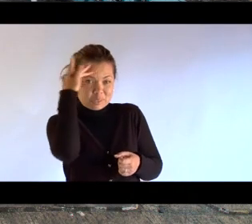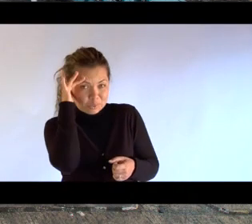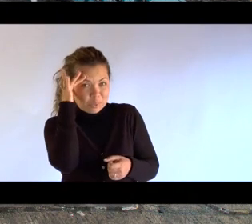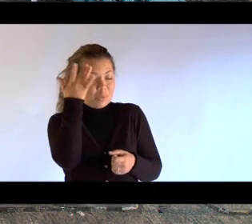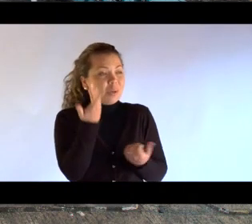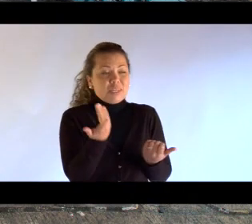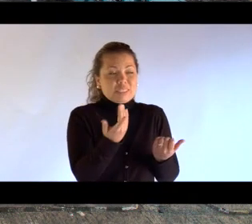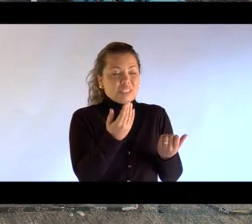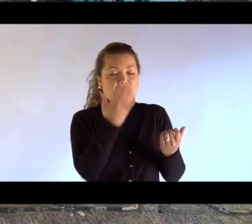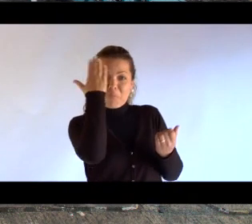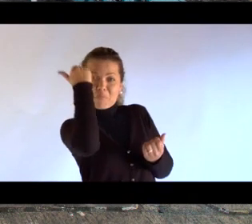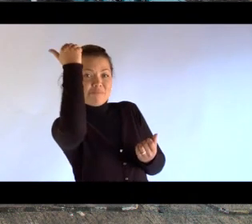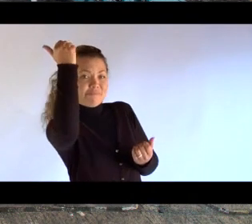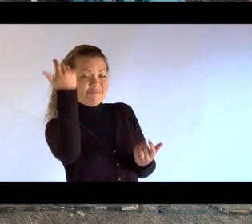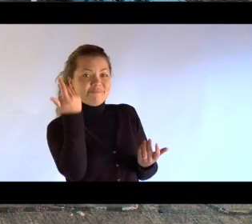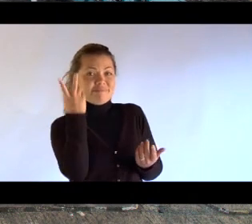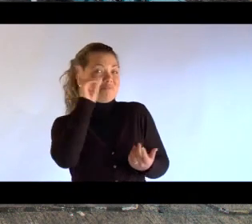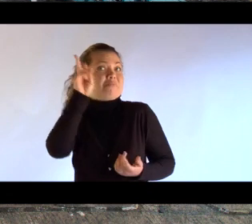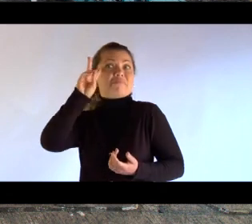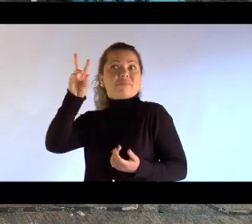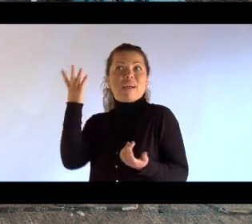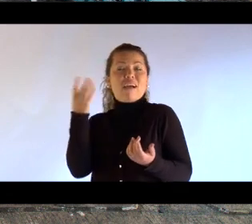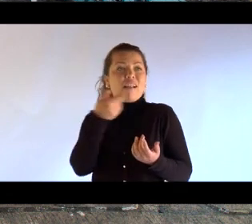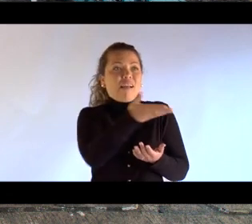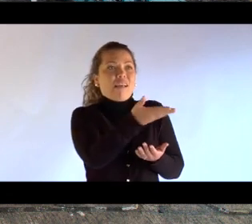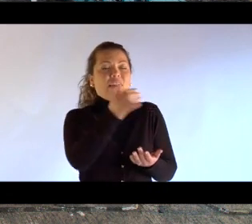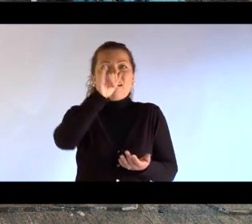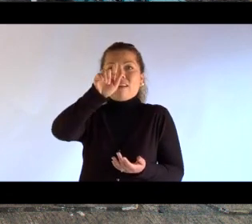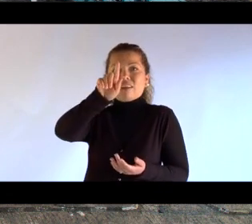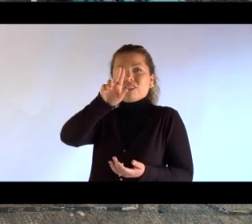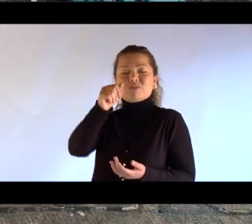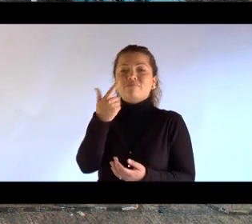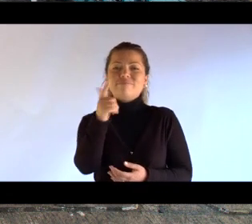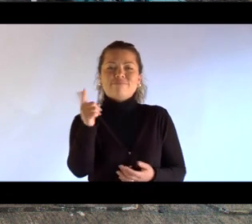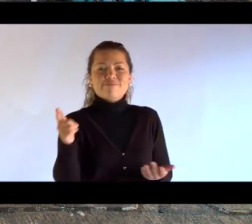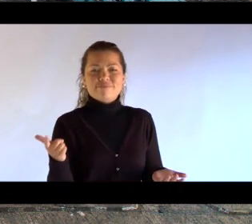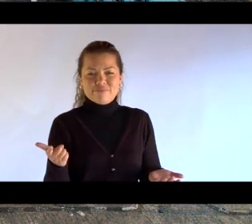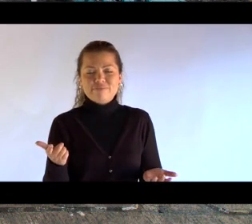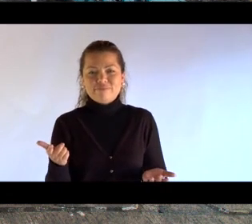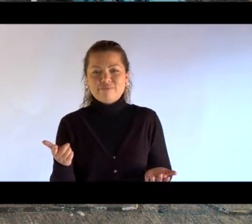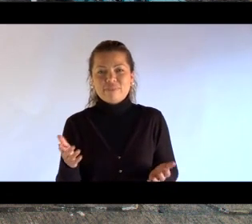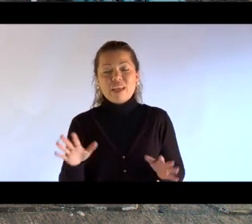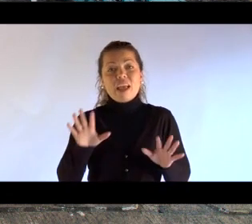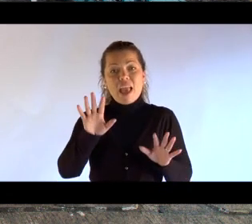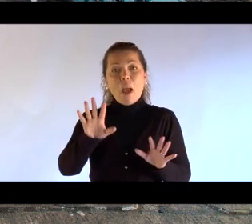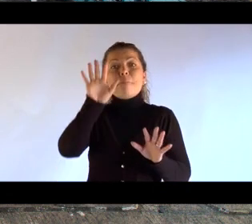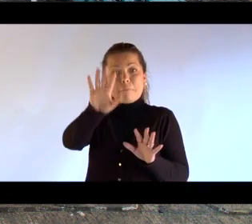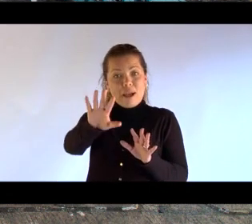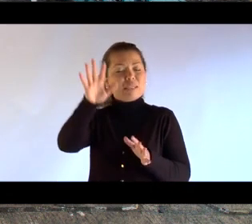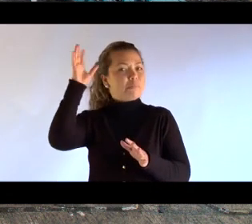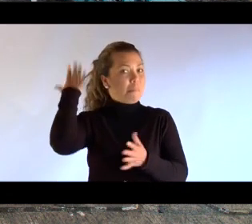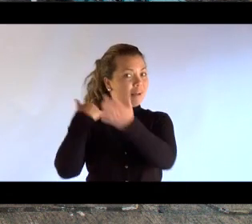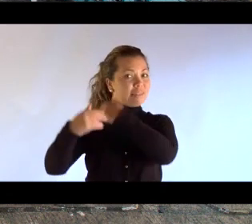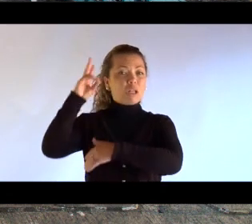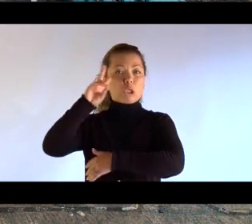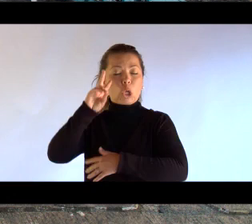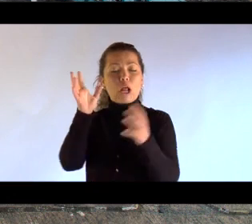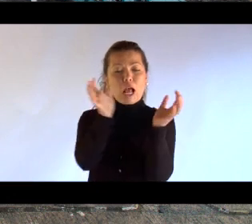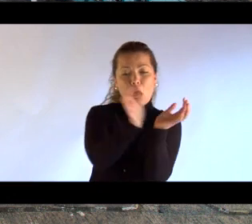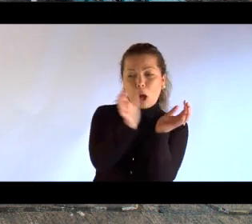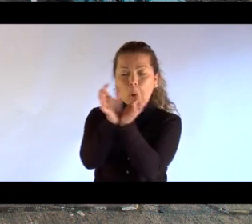hoje é o maior centro histórico tombado no estado de São Paulo. O processo que culminou com o tombamento